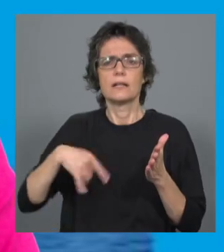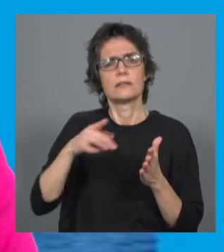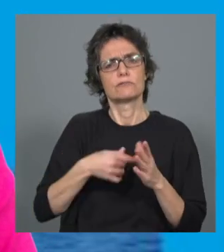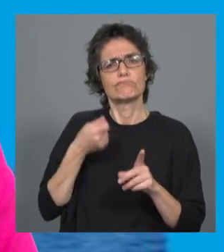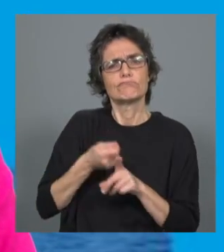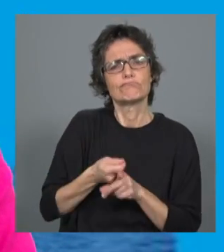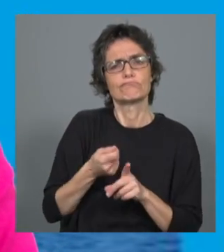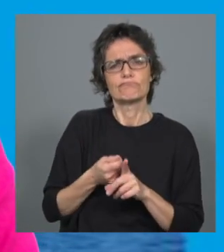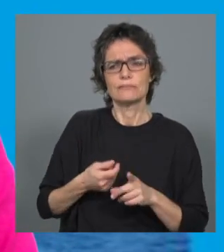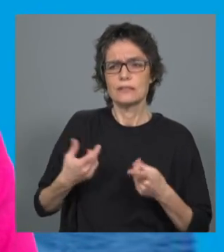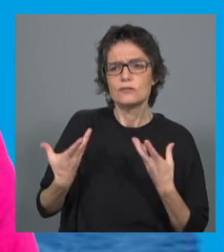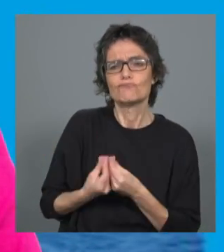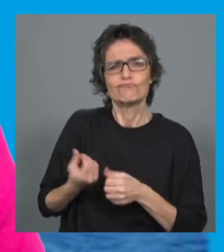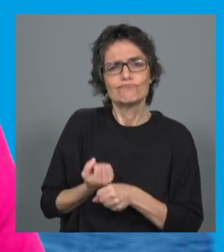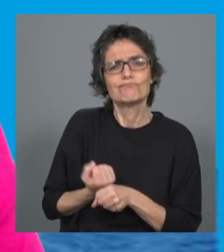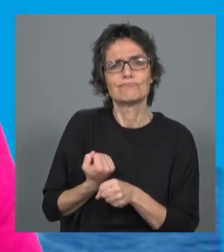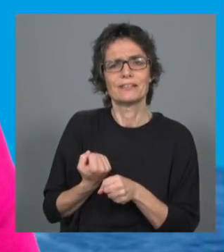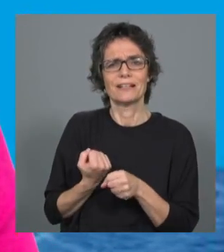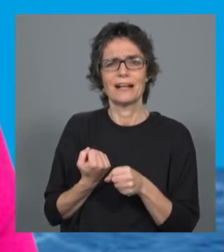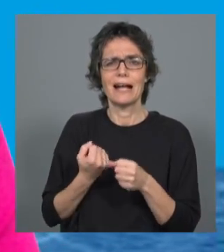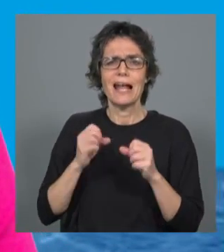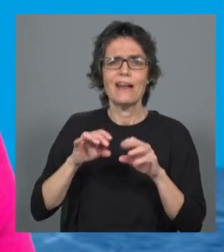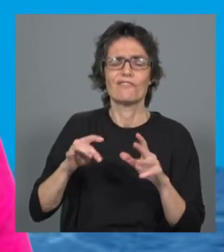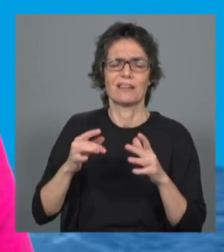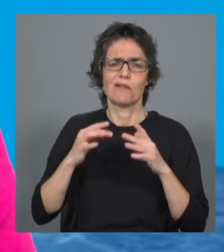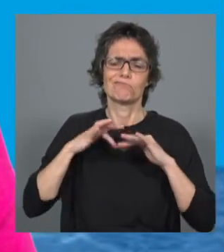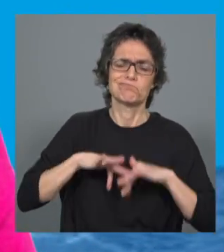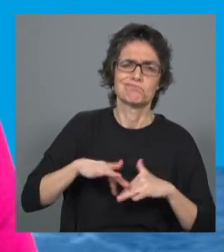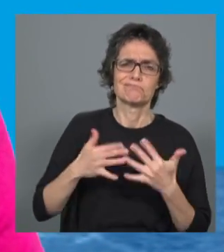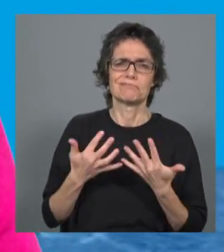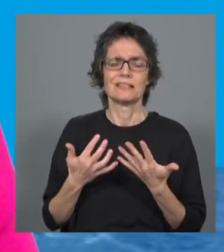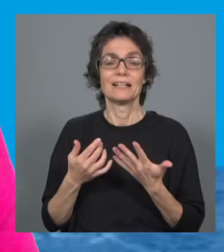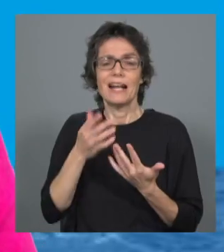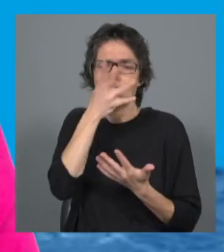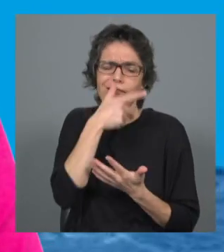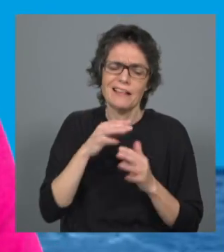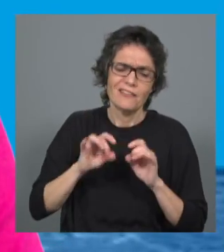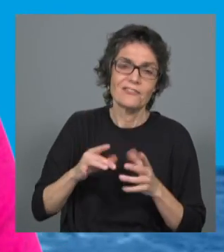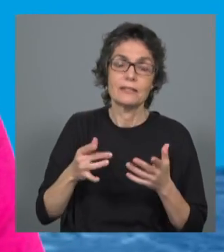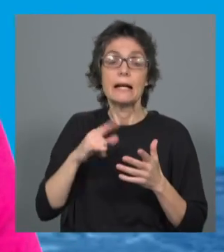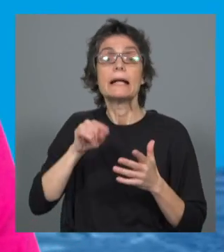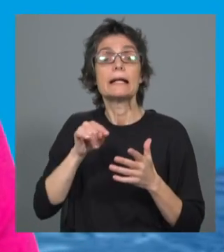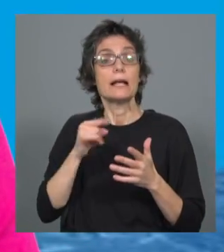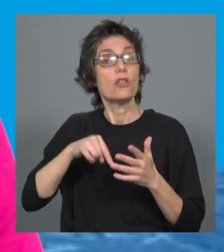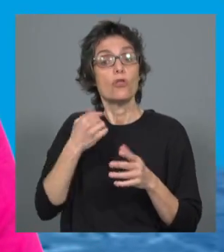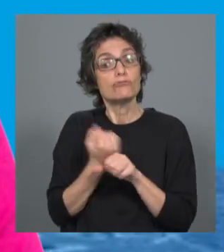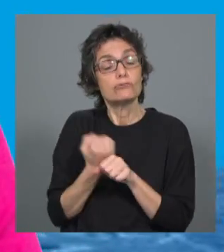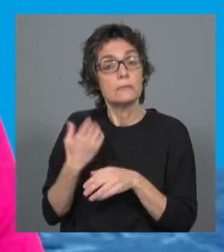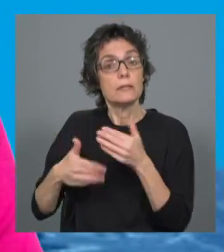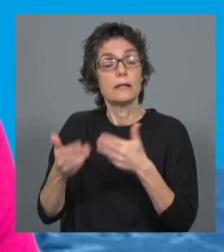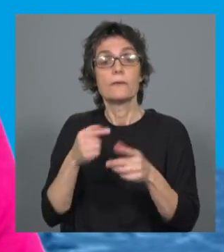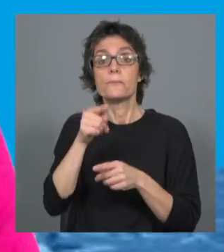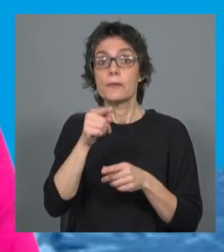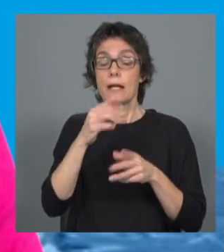ficarmos angustiados. E fomos trabalhando todos esses valores. Disse muito bem, a educação moral religiosa católica não é catequese, é uma